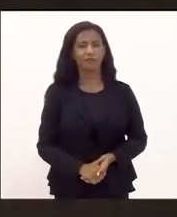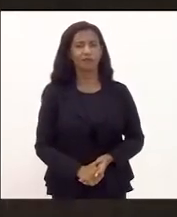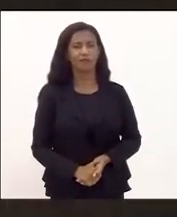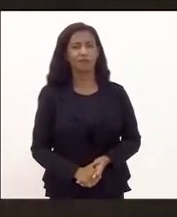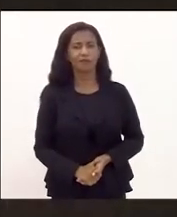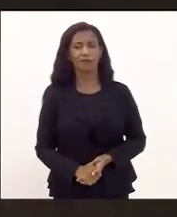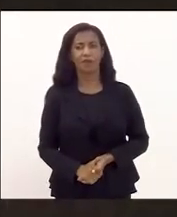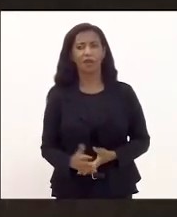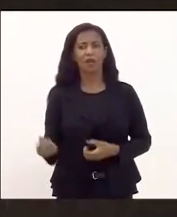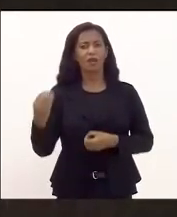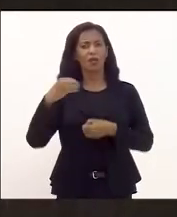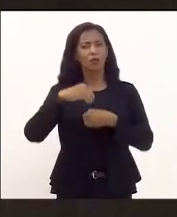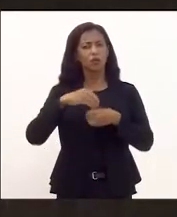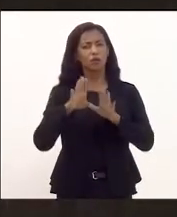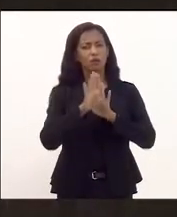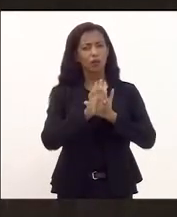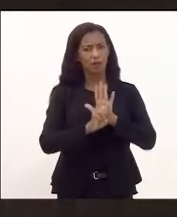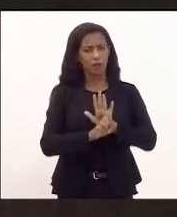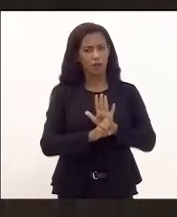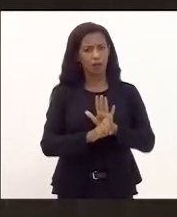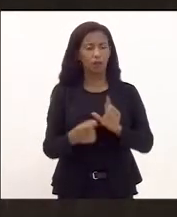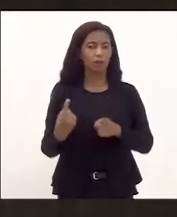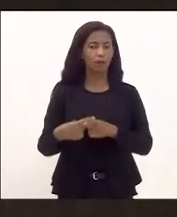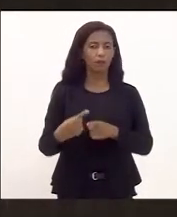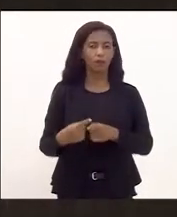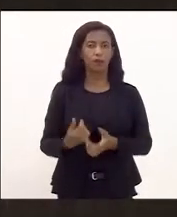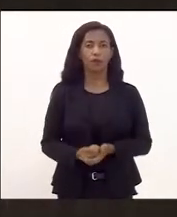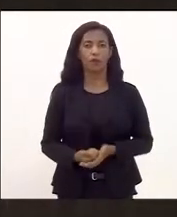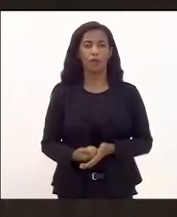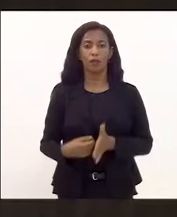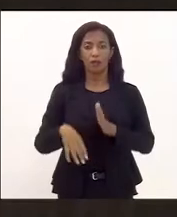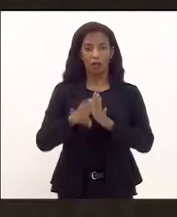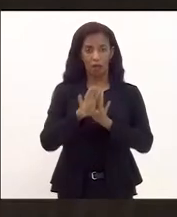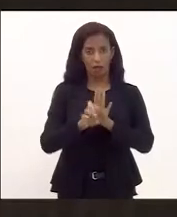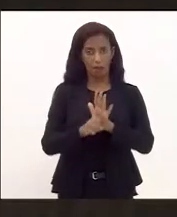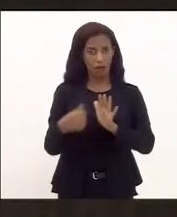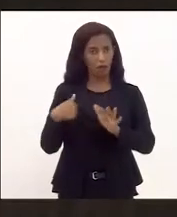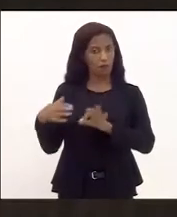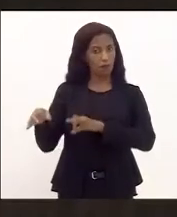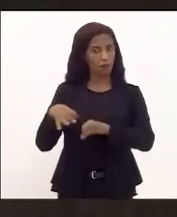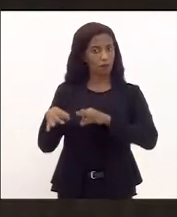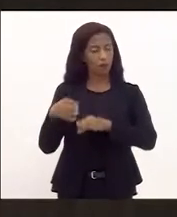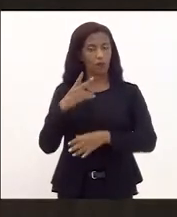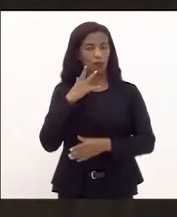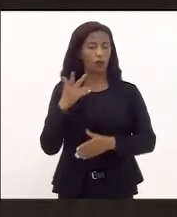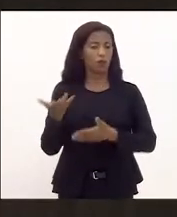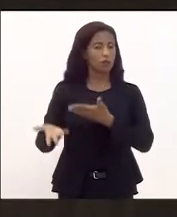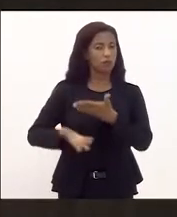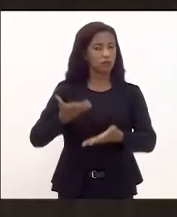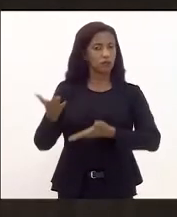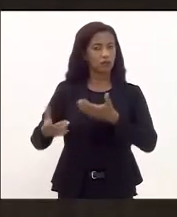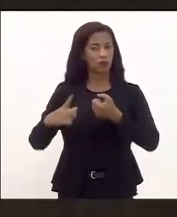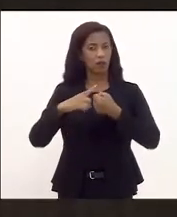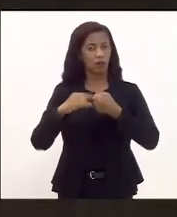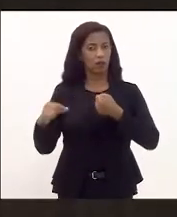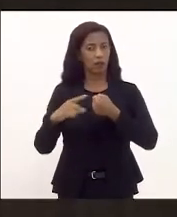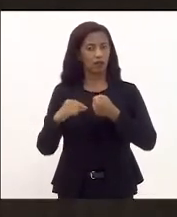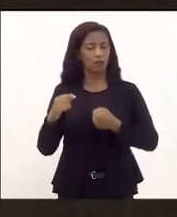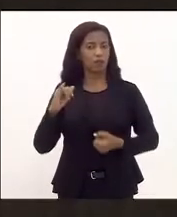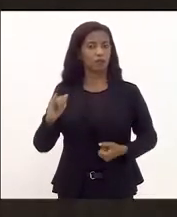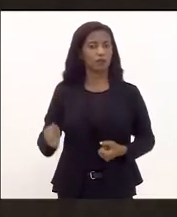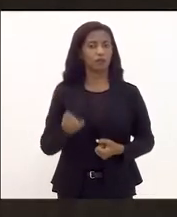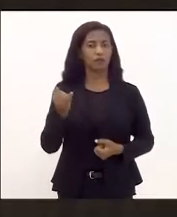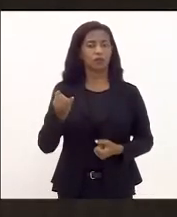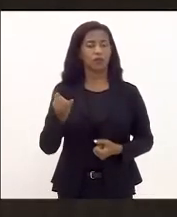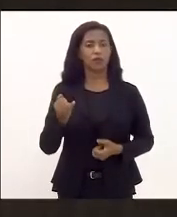a inclusão da emenda que fiz, porque na emenda que fiz, quando se trata, aquele artigo que trata da